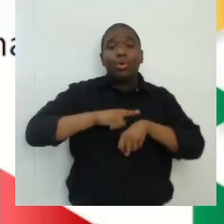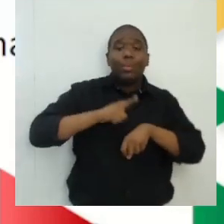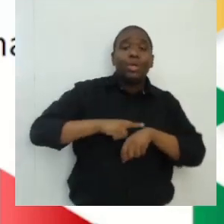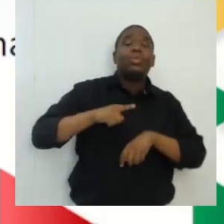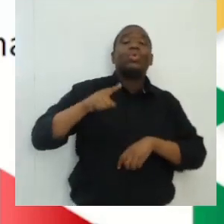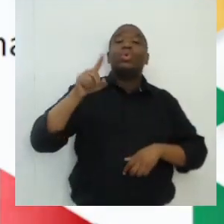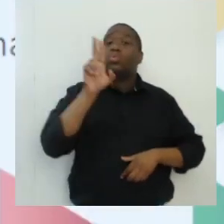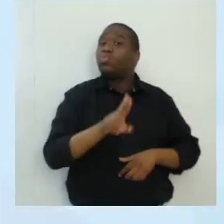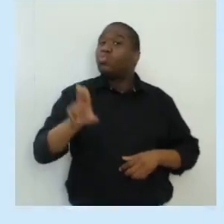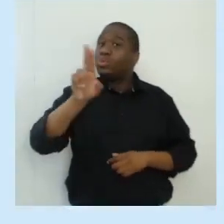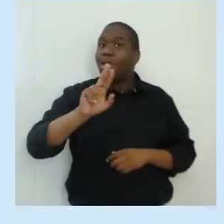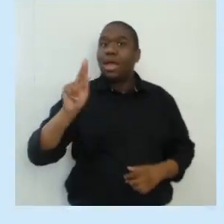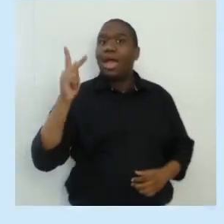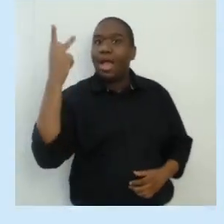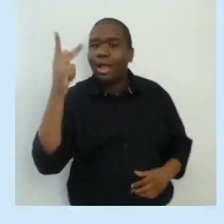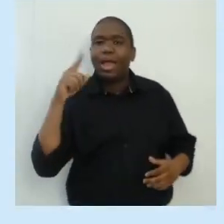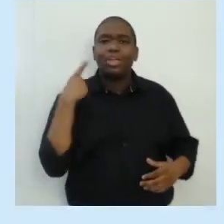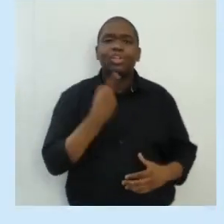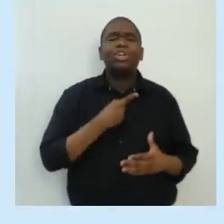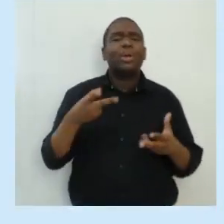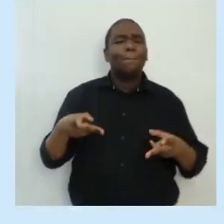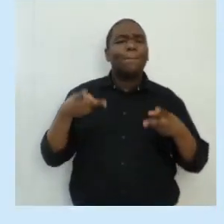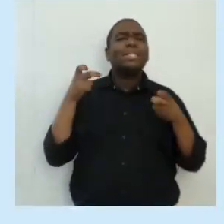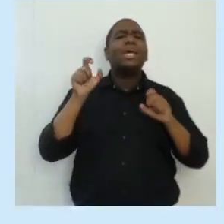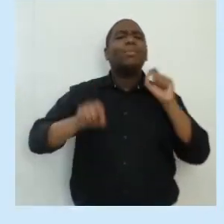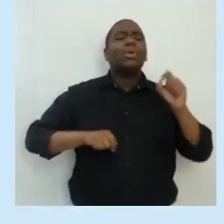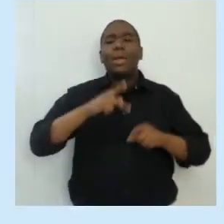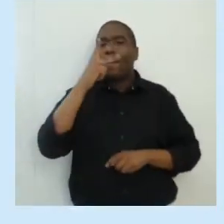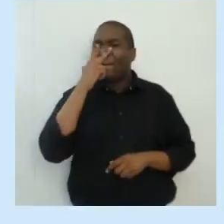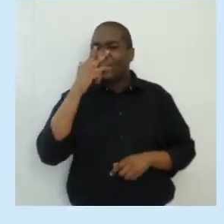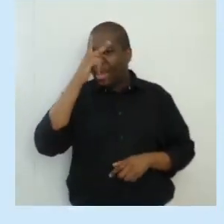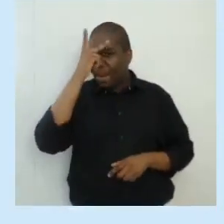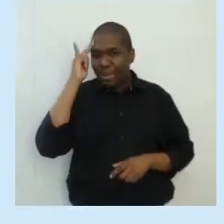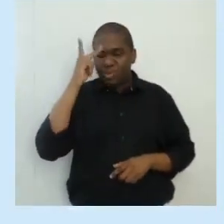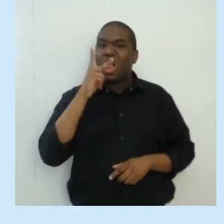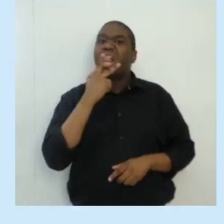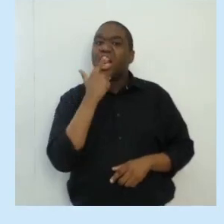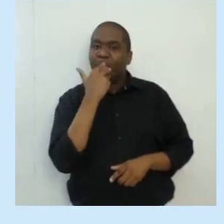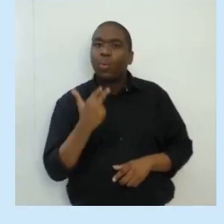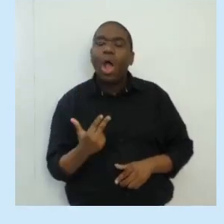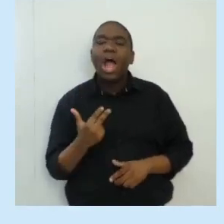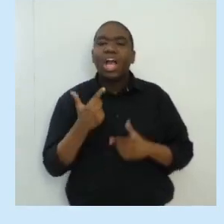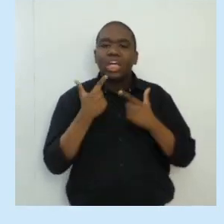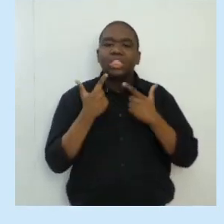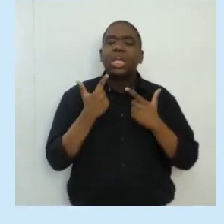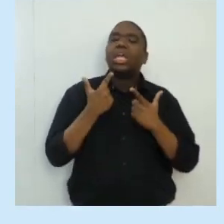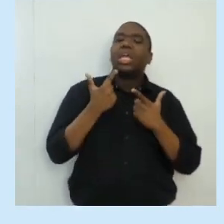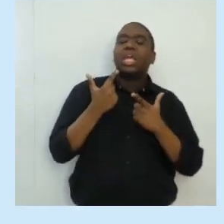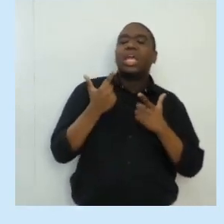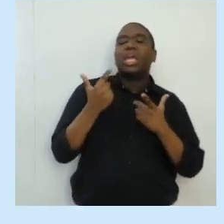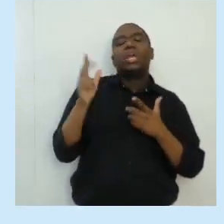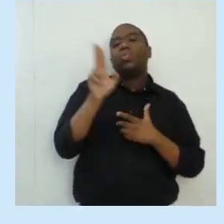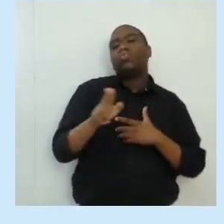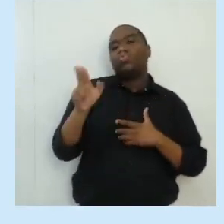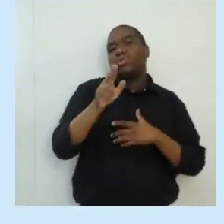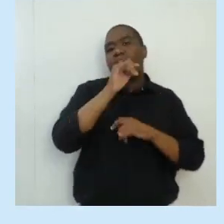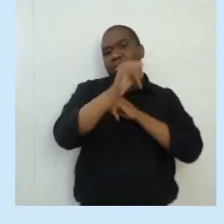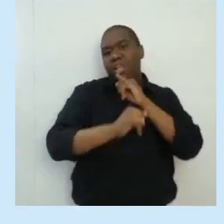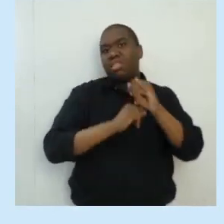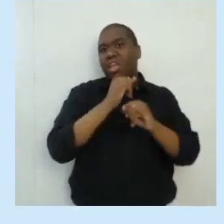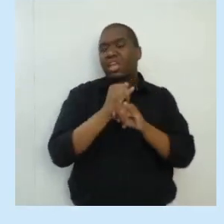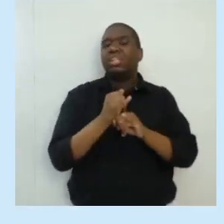vem notando com frequência é que o vício da linguagem digital de utilizar o H